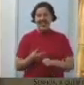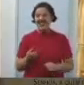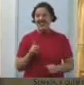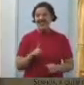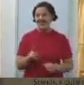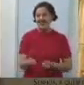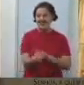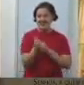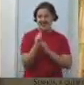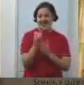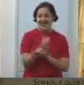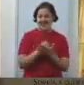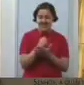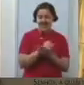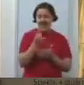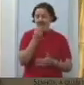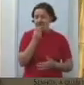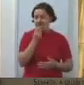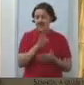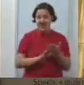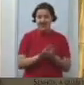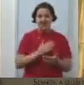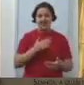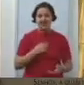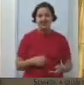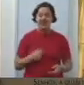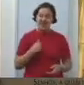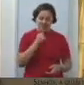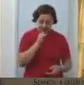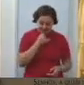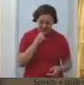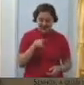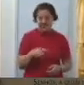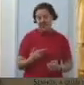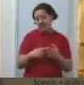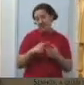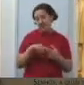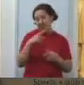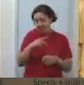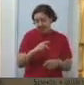Eu tô magoado com vocês. O lobo tá vindo. Ah, vá.